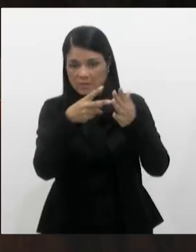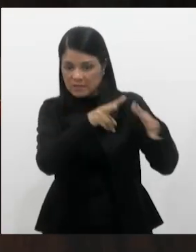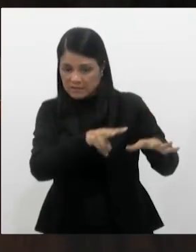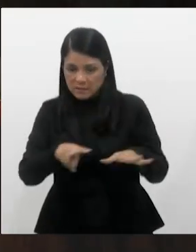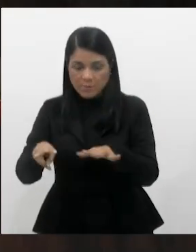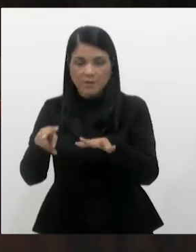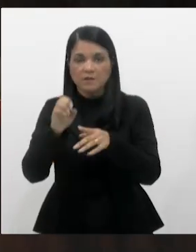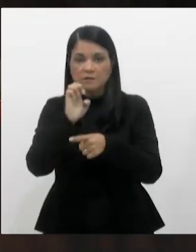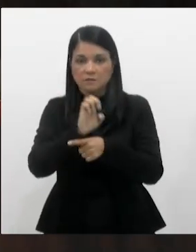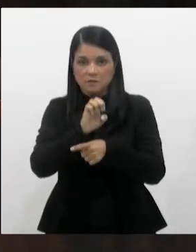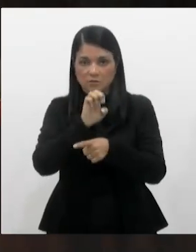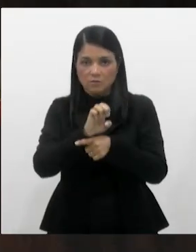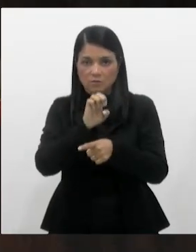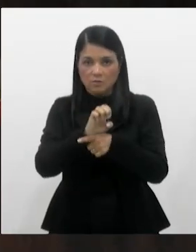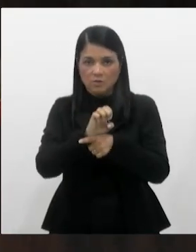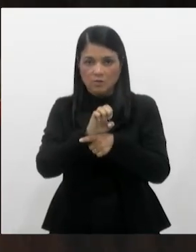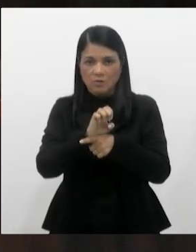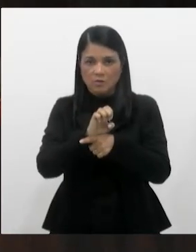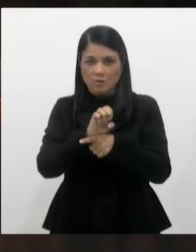Estadual das